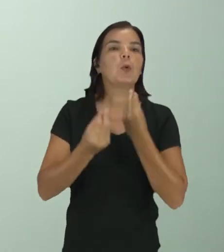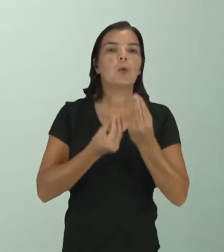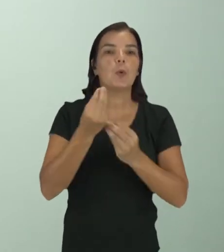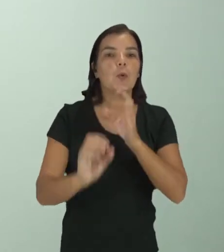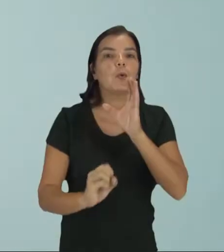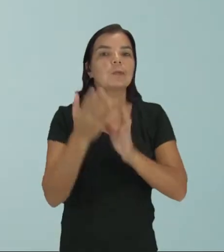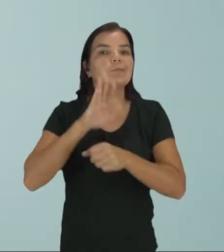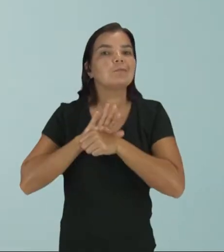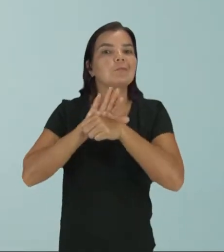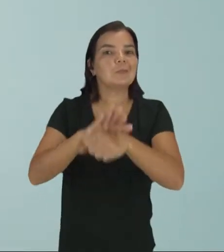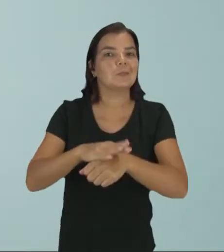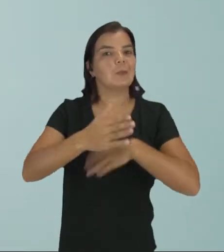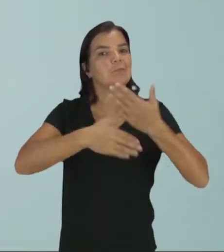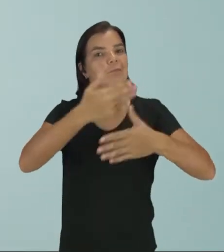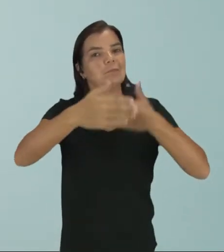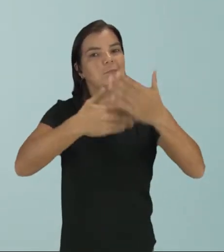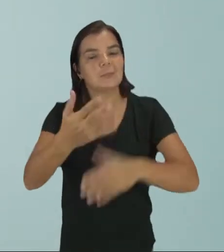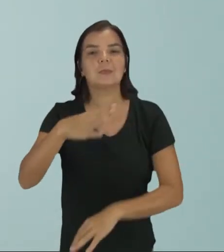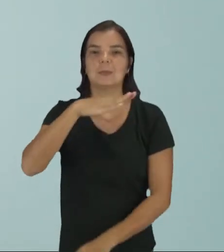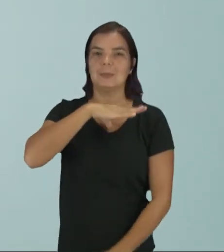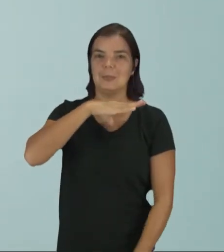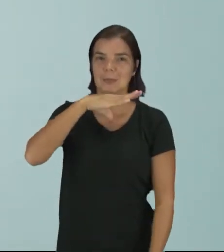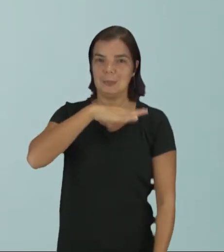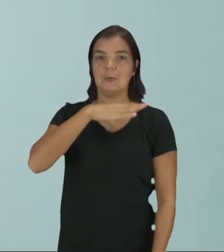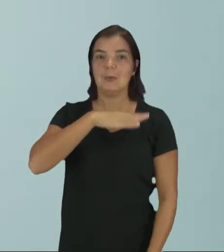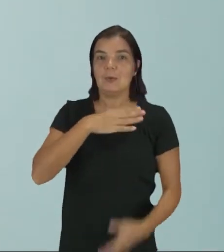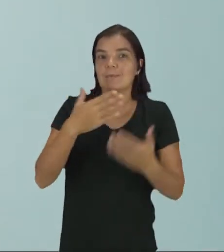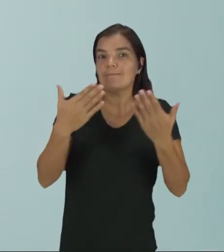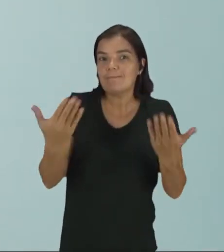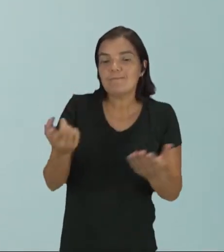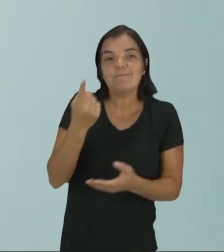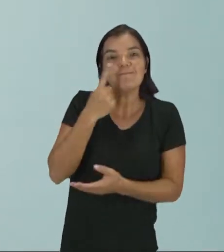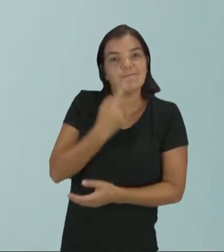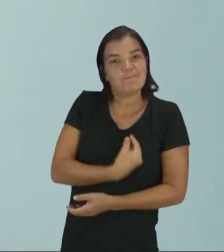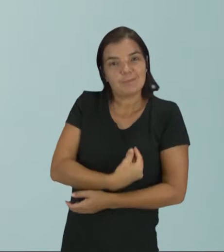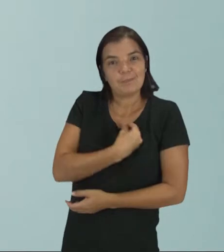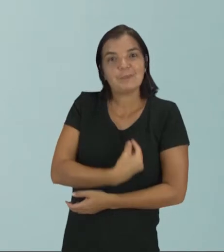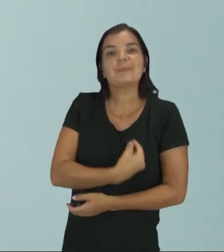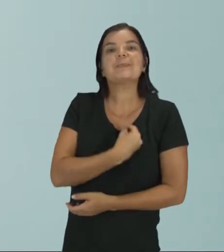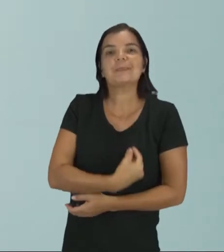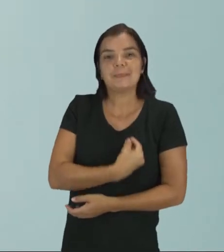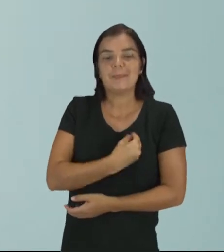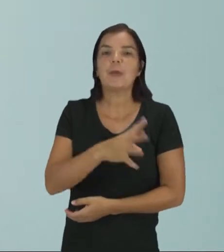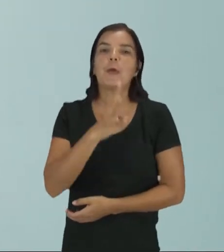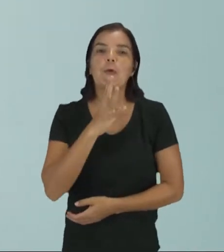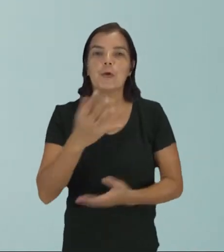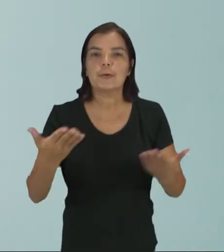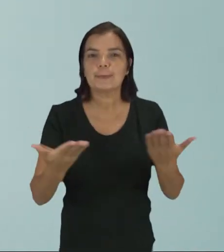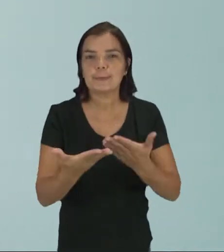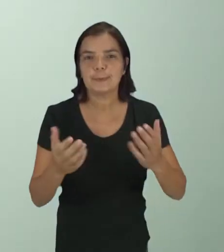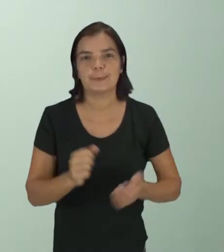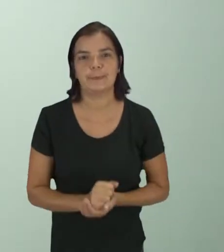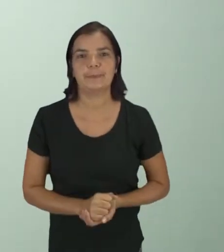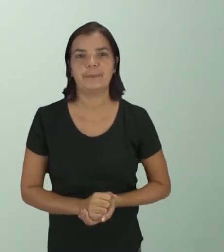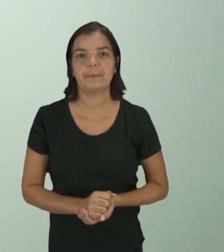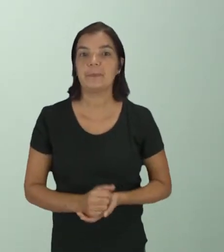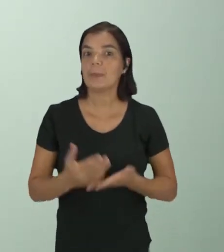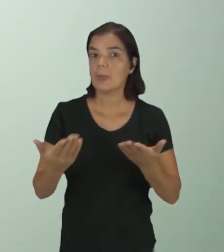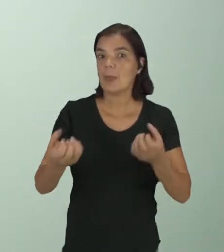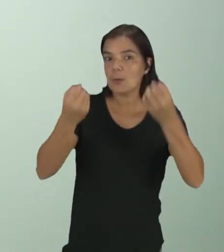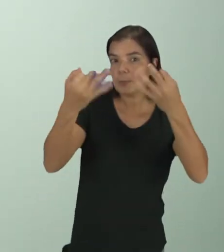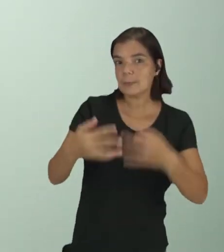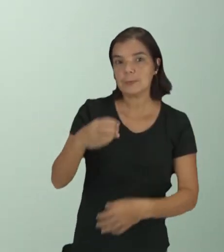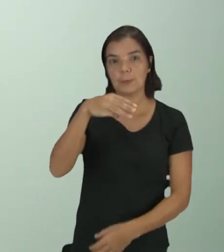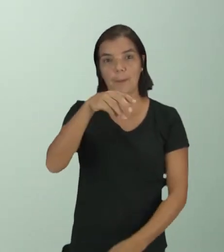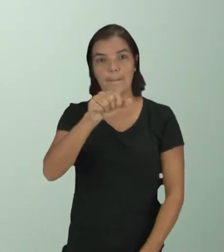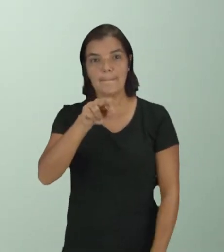isso colabora para o processo de urbanização, tal qual nós vivenciamos e nós conhecemos hoje. Aqui quem fala é o